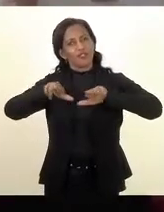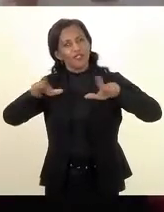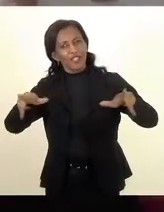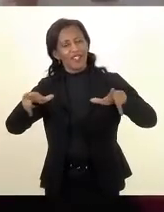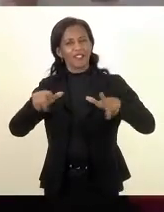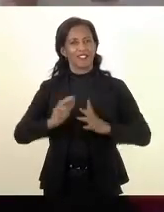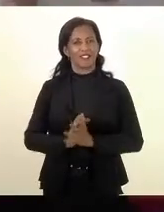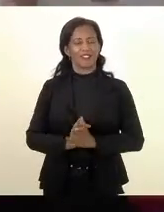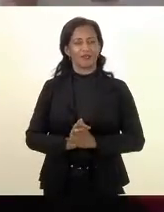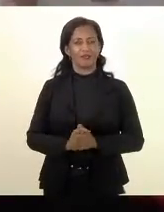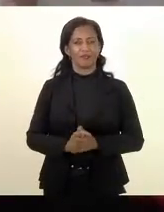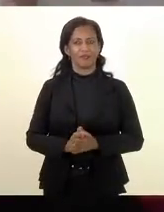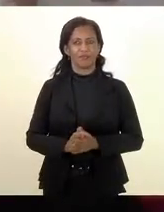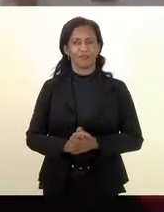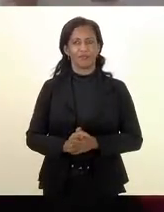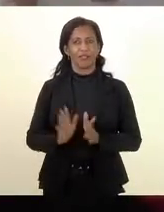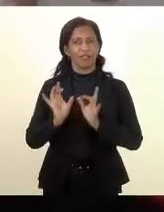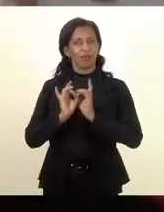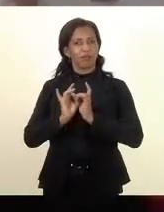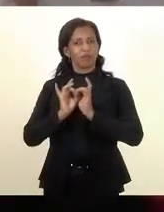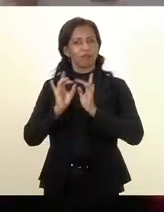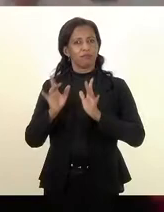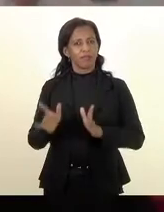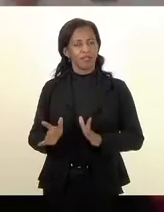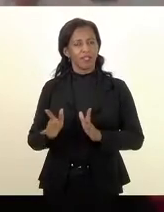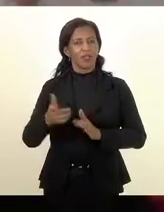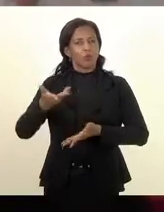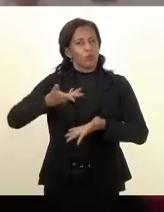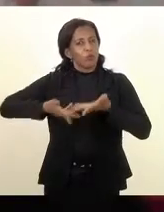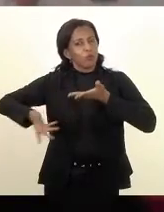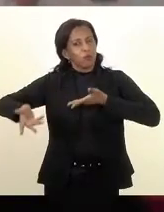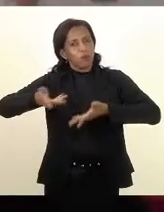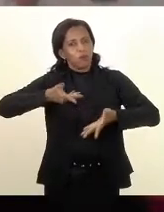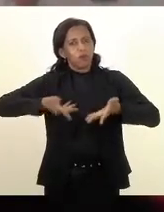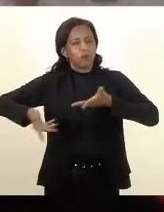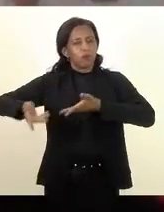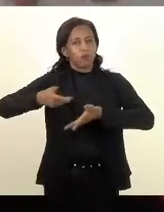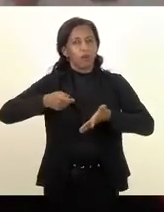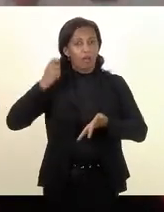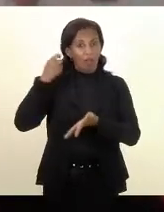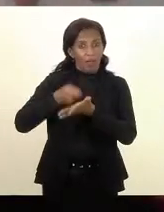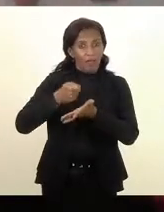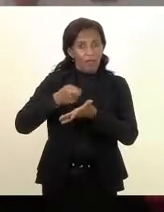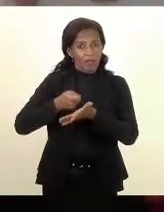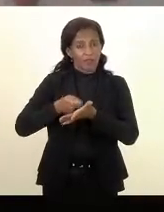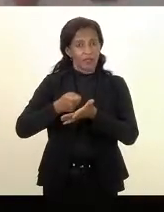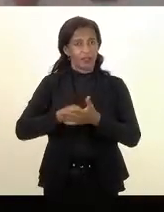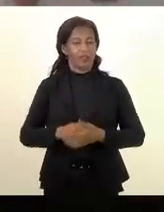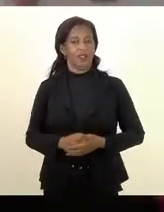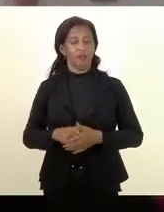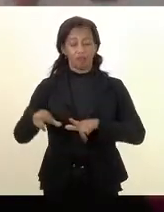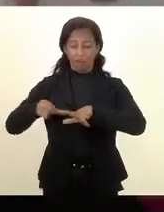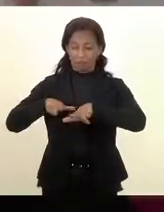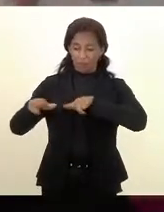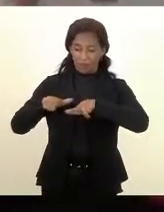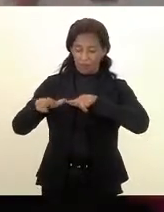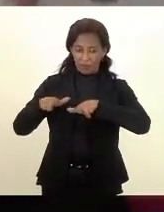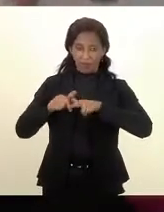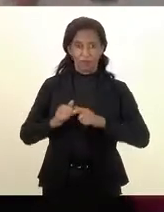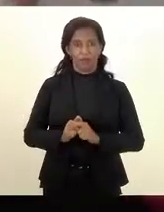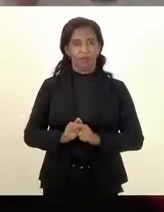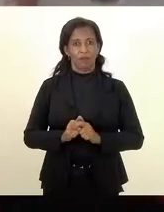diferença da autonomia da emancipação então garantir isso e trabalhar para que